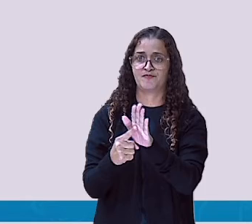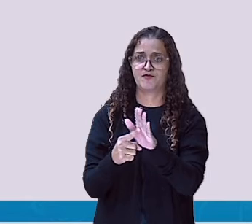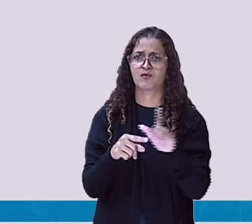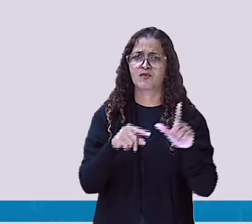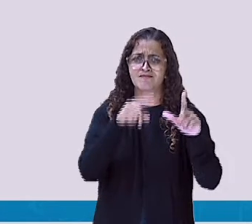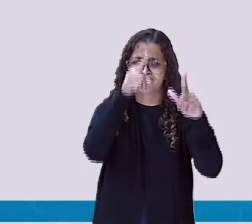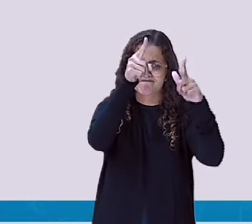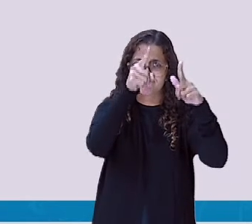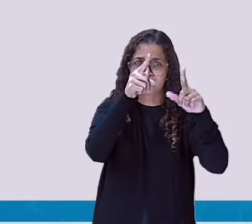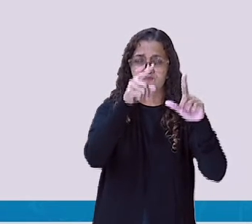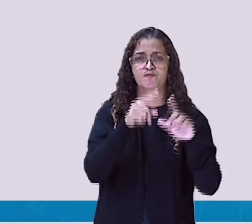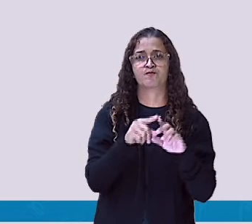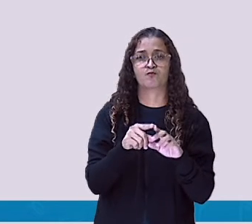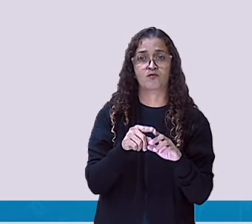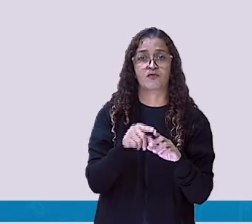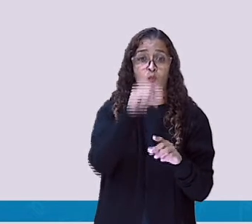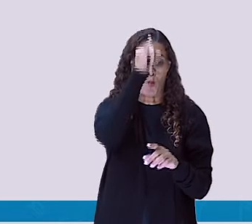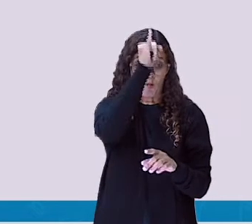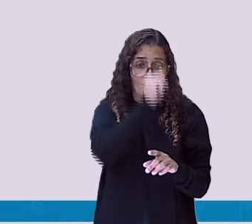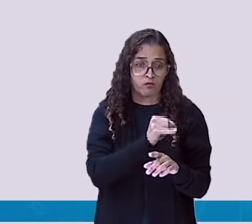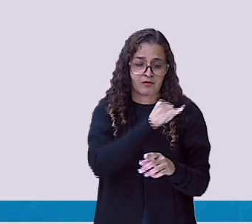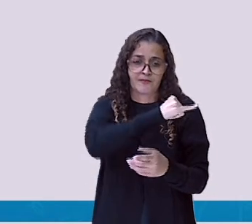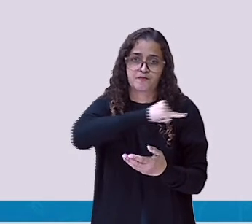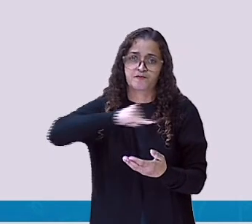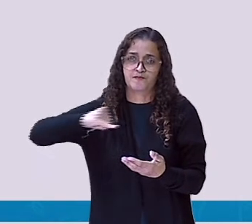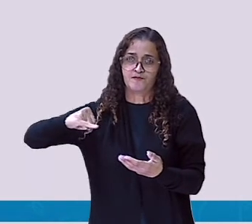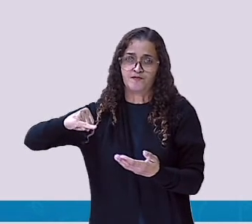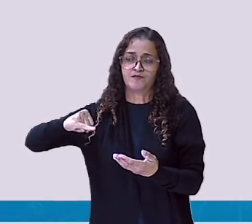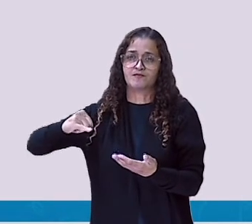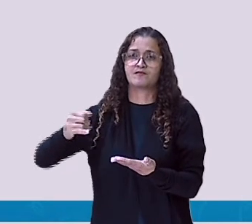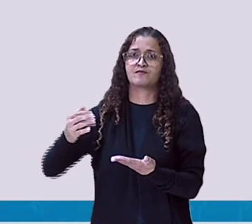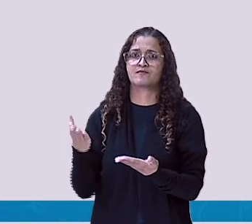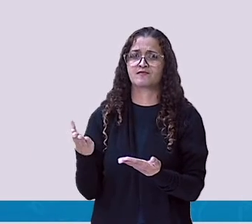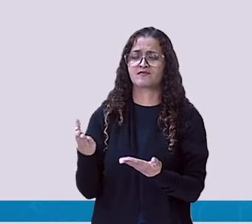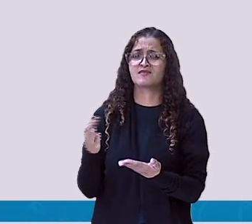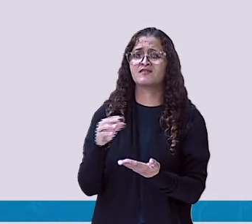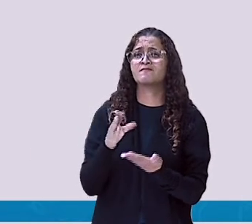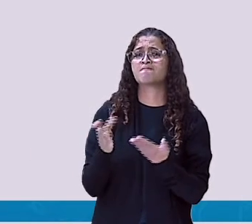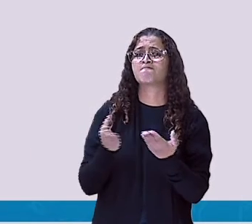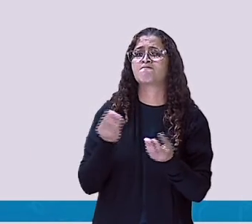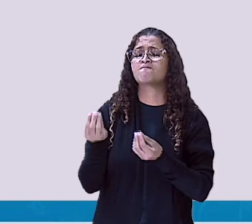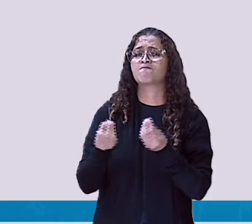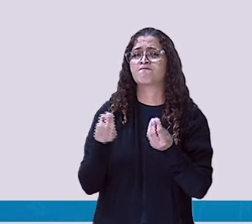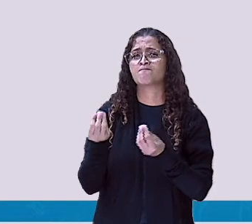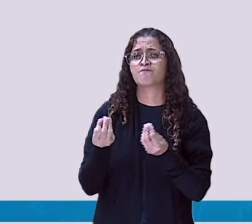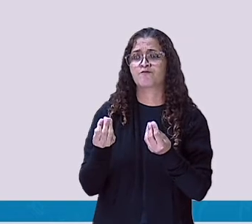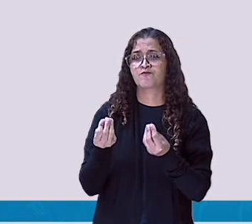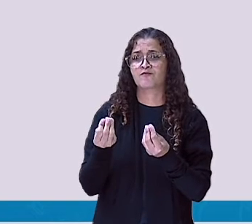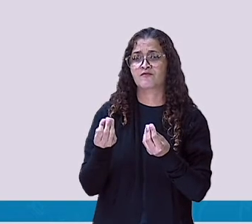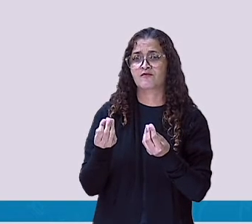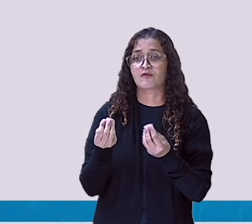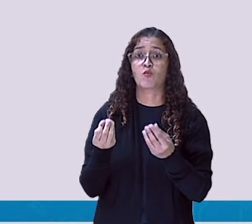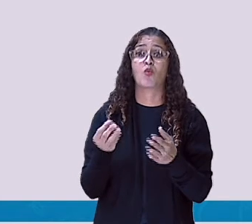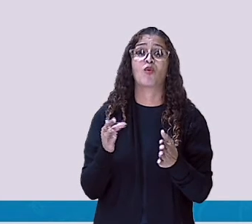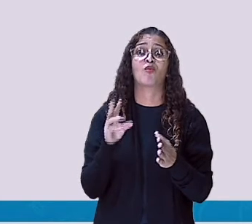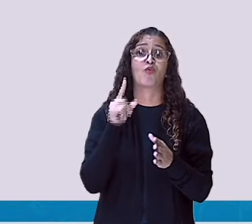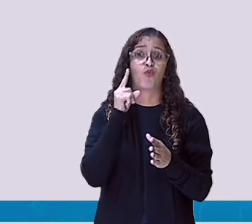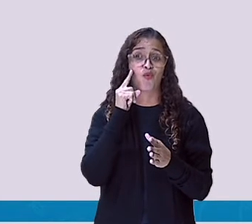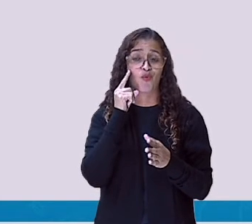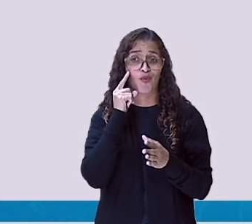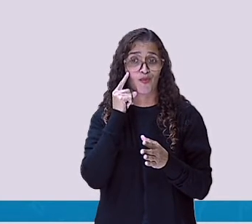traço, uma linha na vertical e uma linha na horizontal. Mas aqui, eu vou fazer um gráfico de